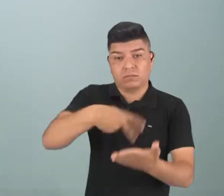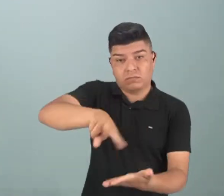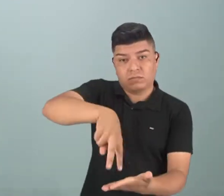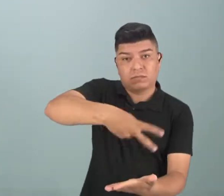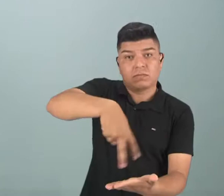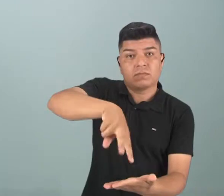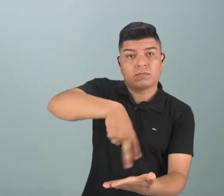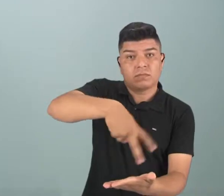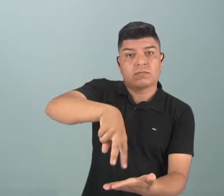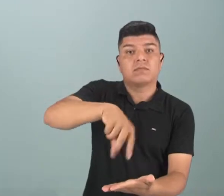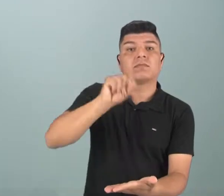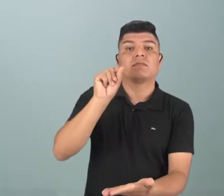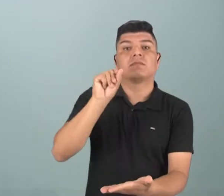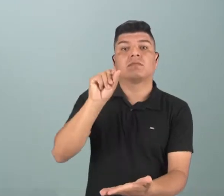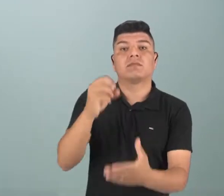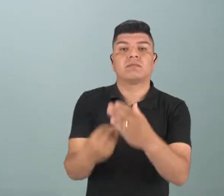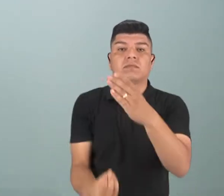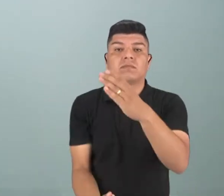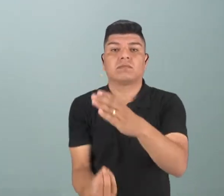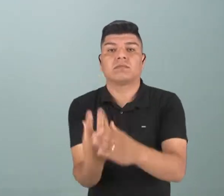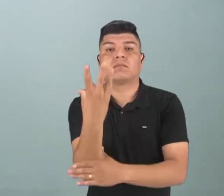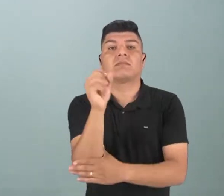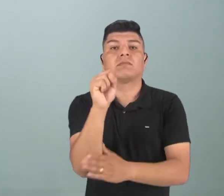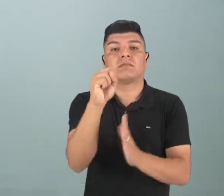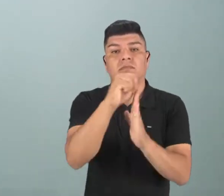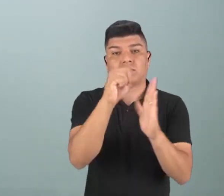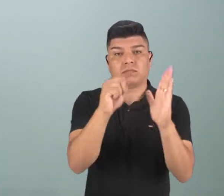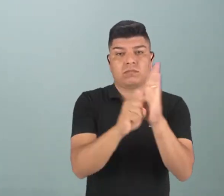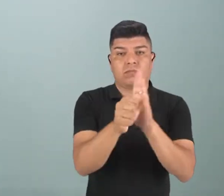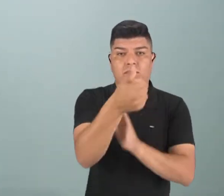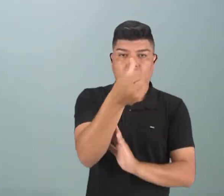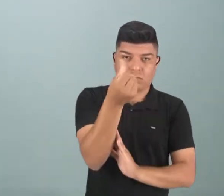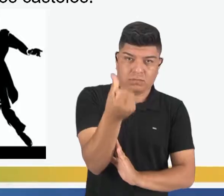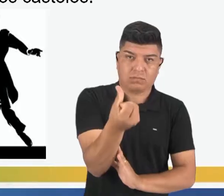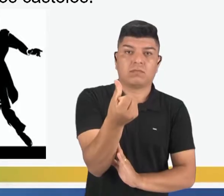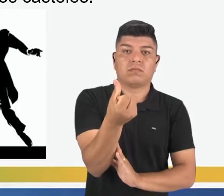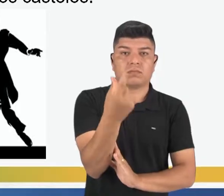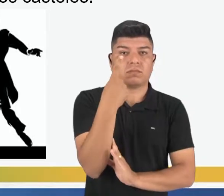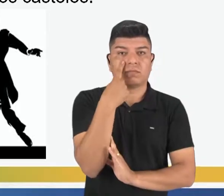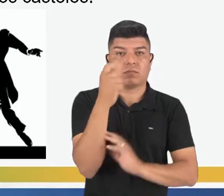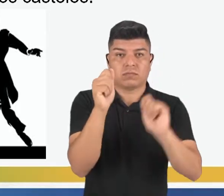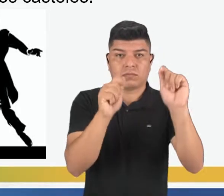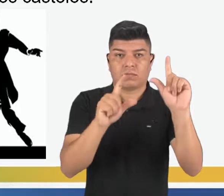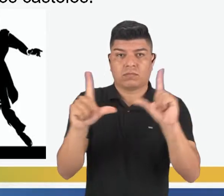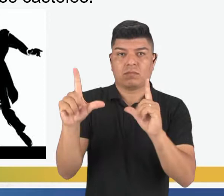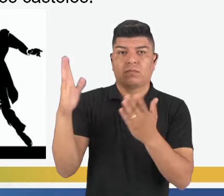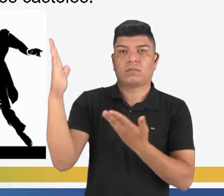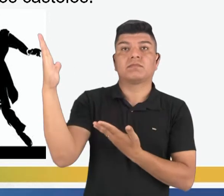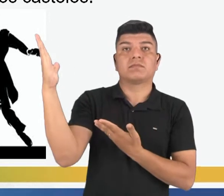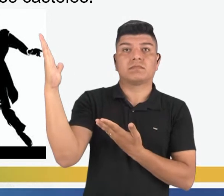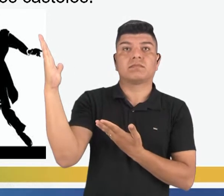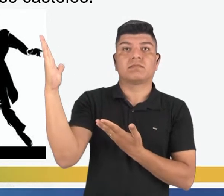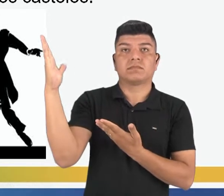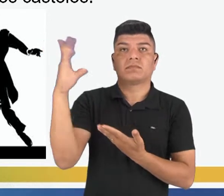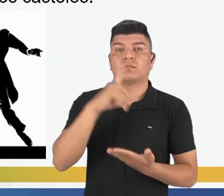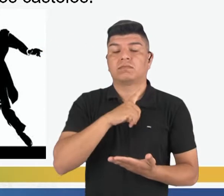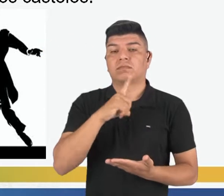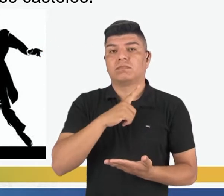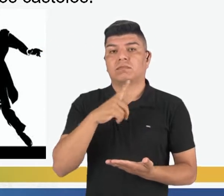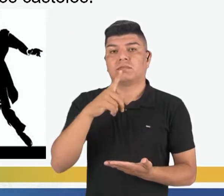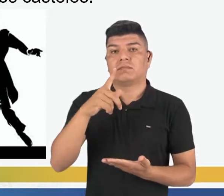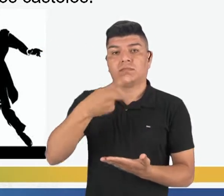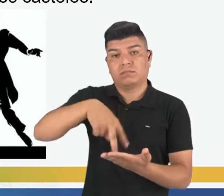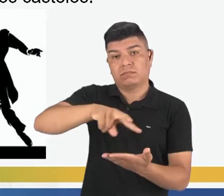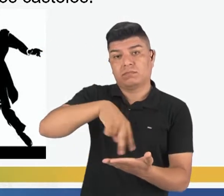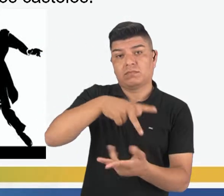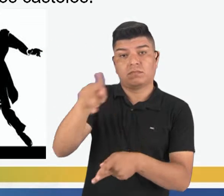tratados sobre danças, eles vão surgir só no século XVI. Observe aqui nesse slide, eu tenho uma dança popular mostrando um